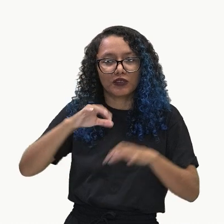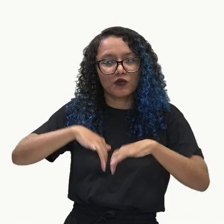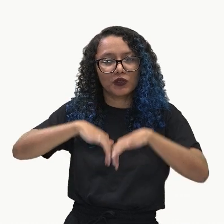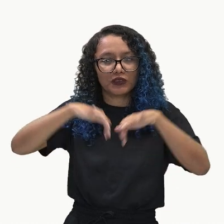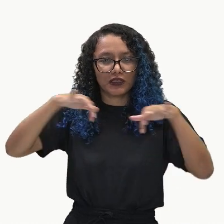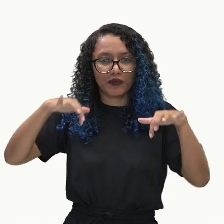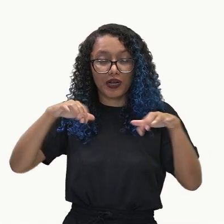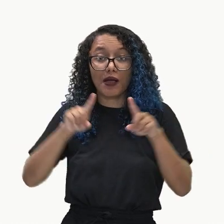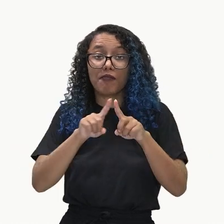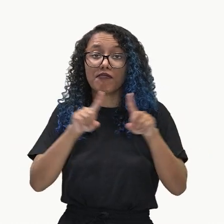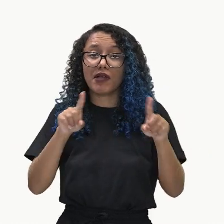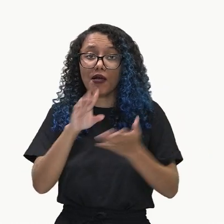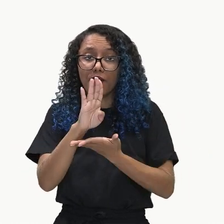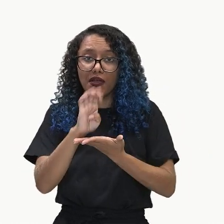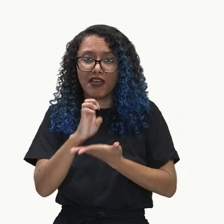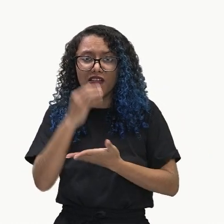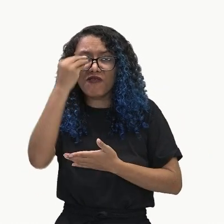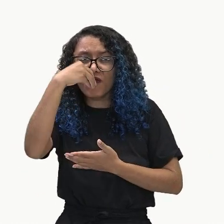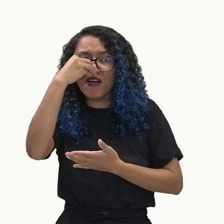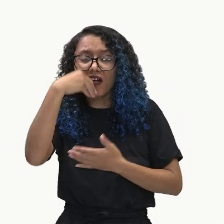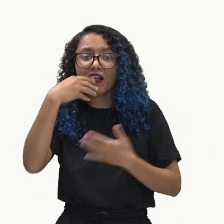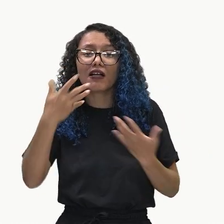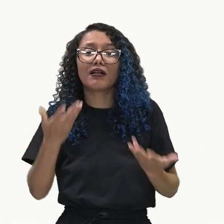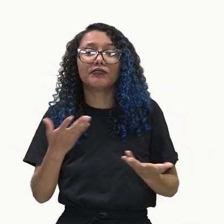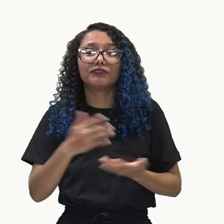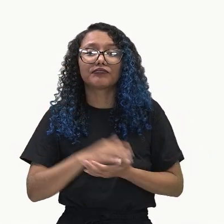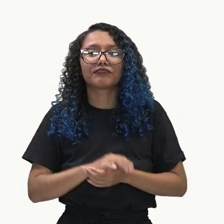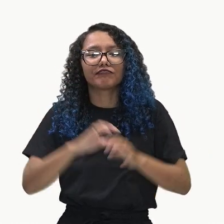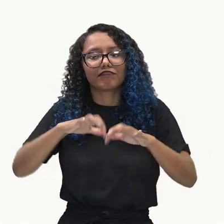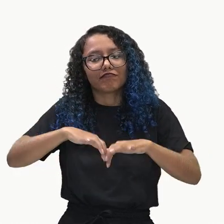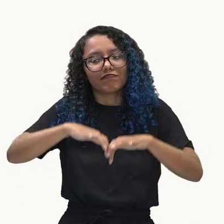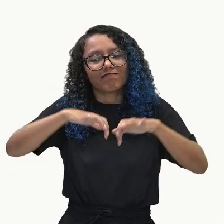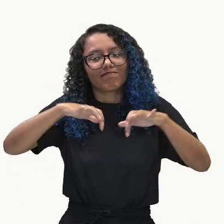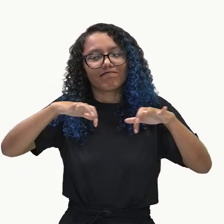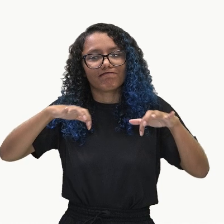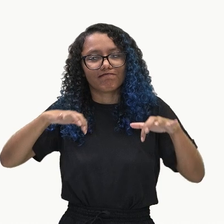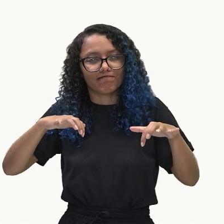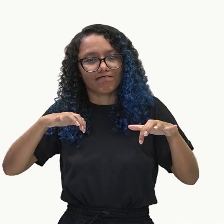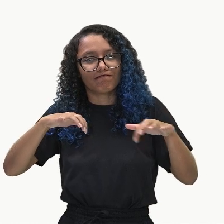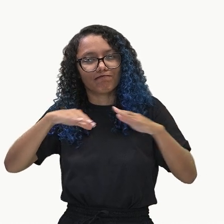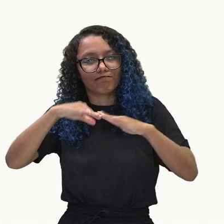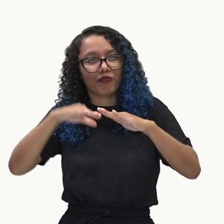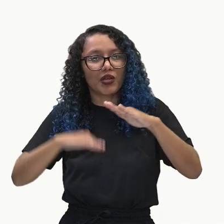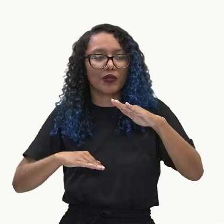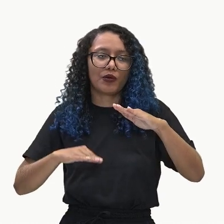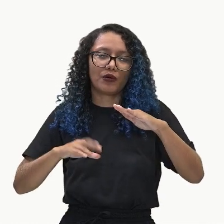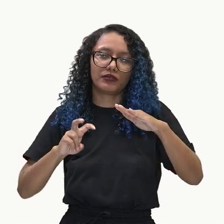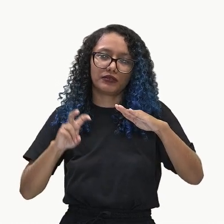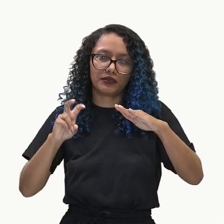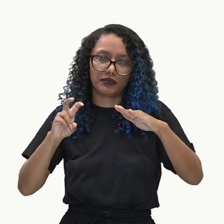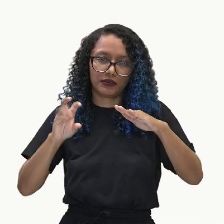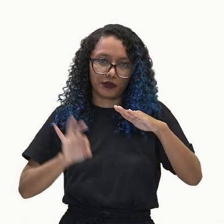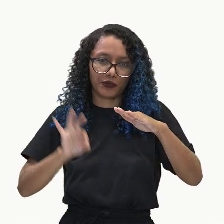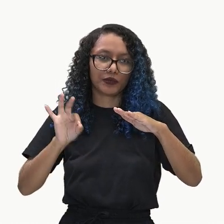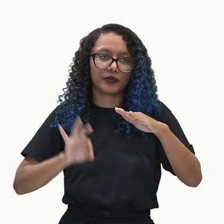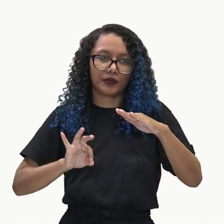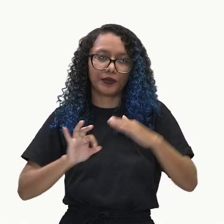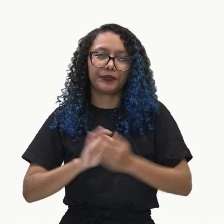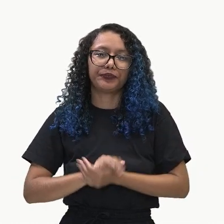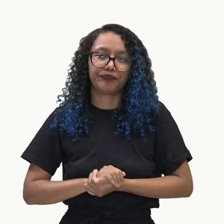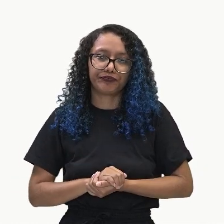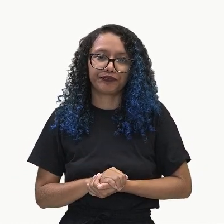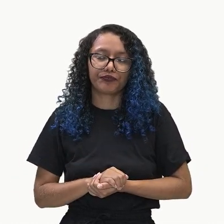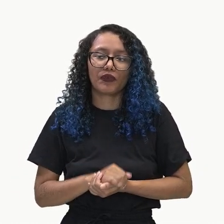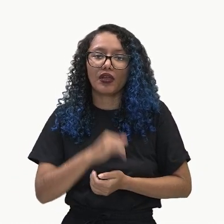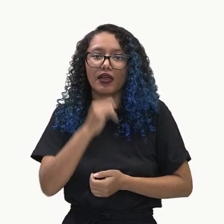base fraca apresenta o grau de dissociação inferior a 5%,